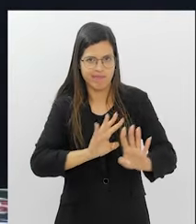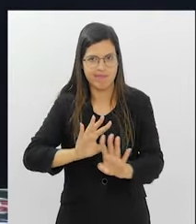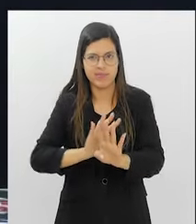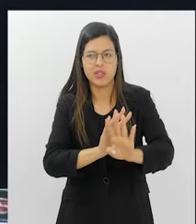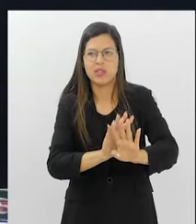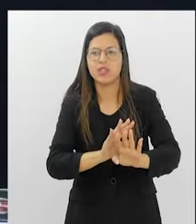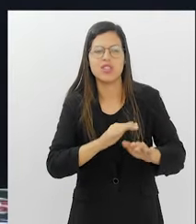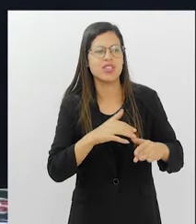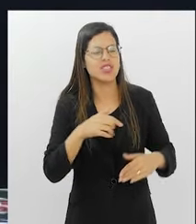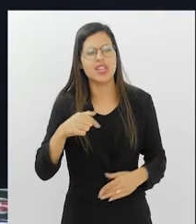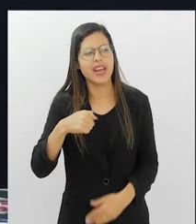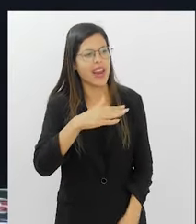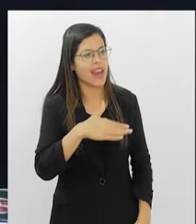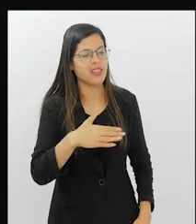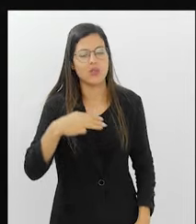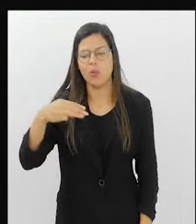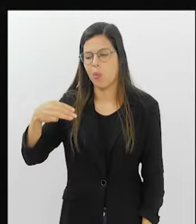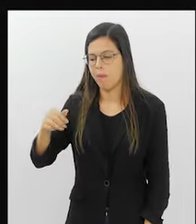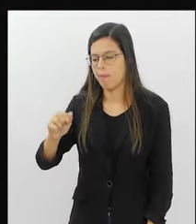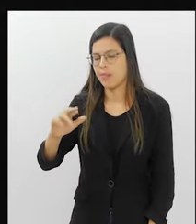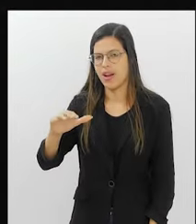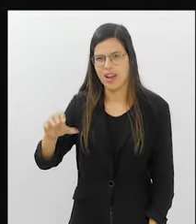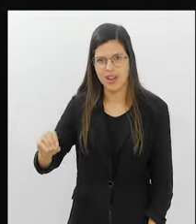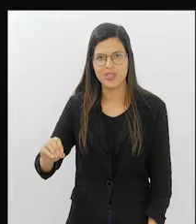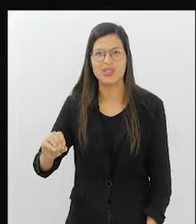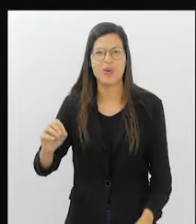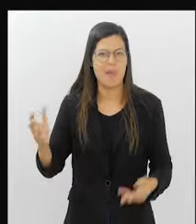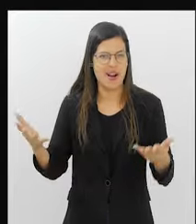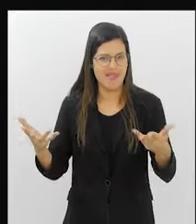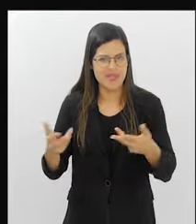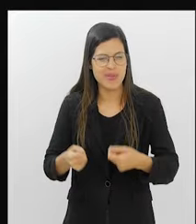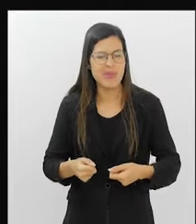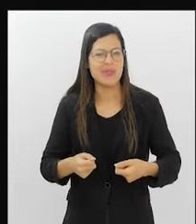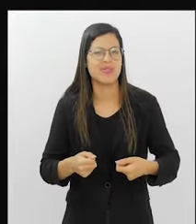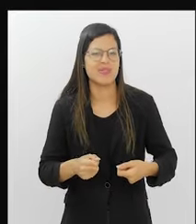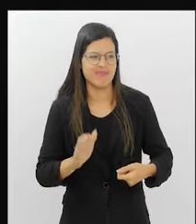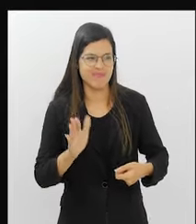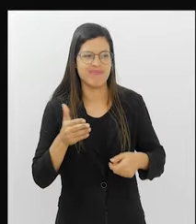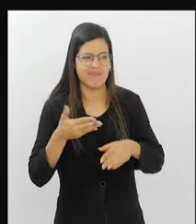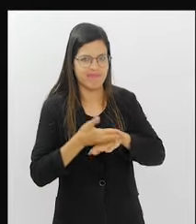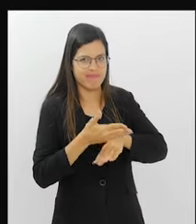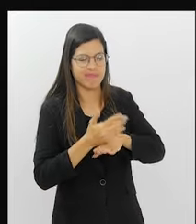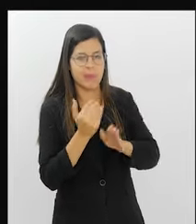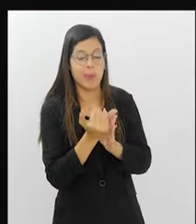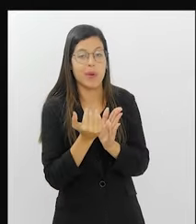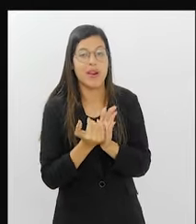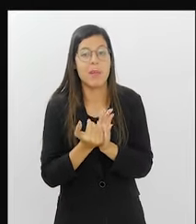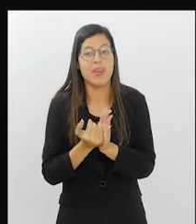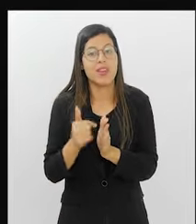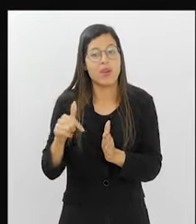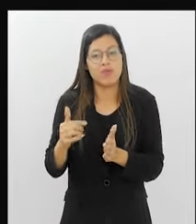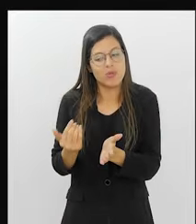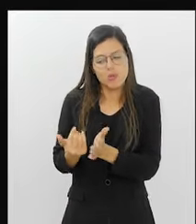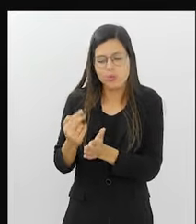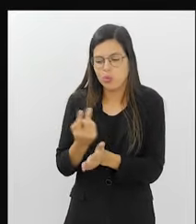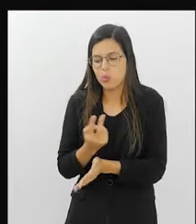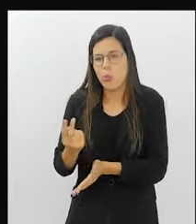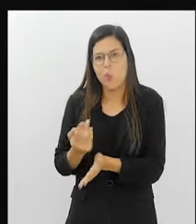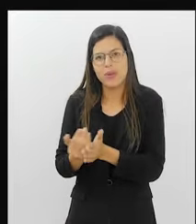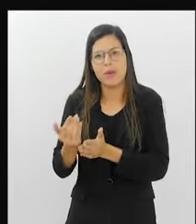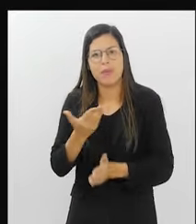coreógrafo do Márcio Moura Márcio já esteve aqui marav já esteve aqui maravilhoso e logo virei muito amiga dele ele é meu